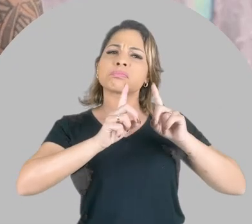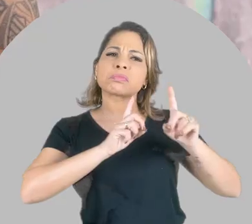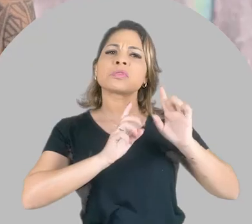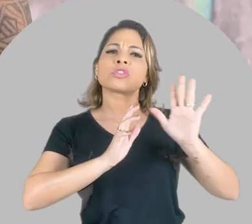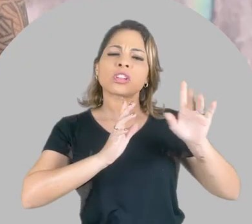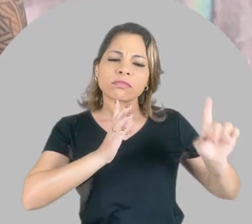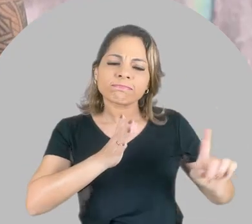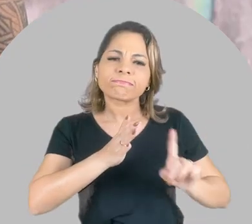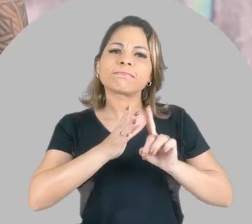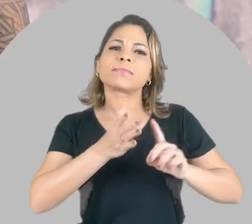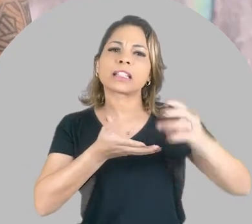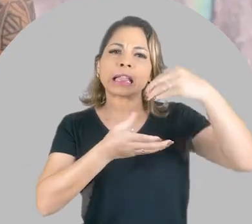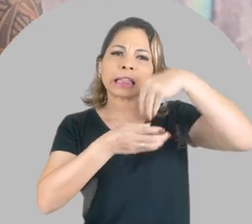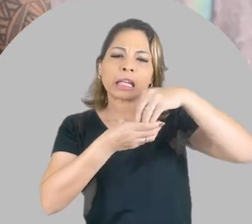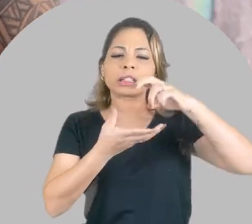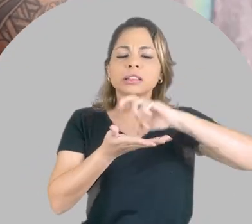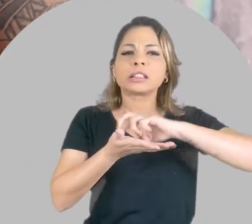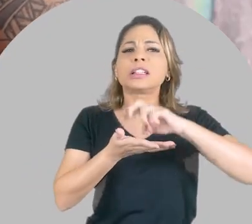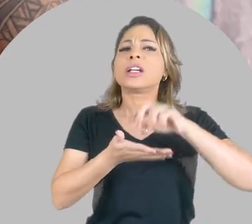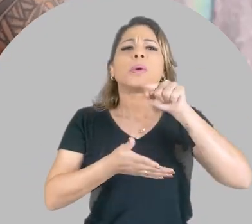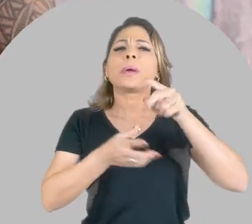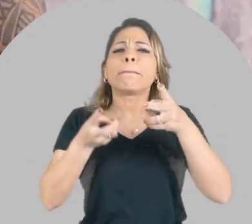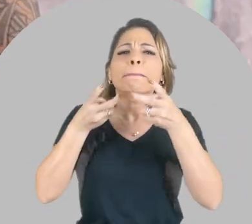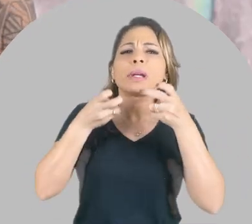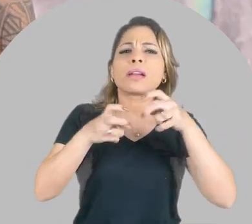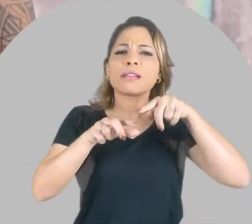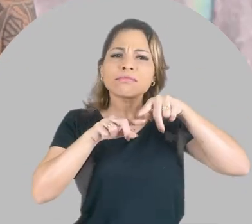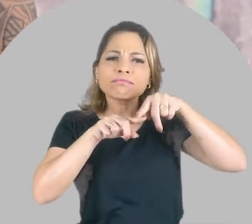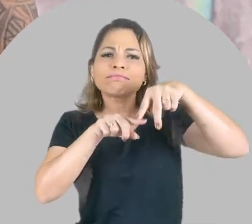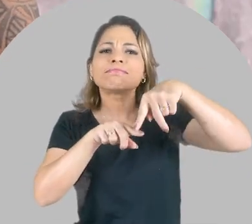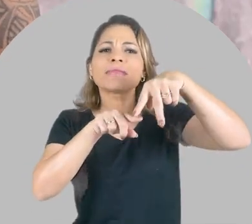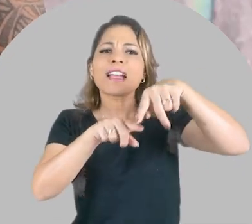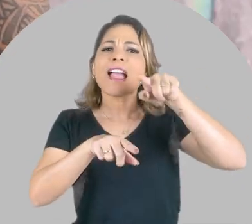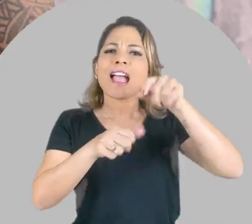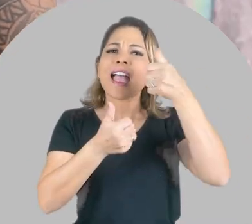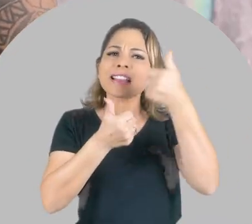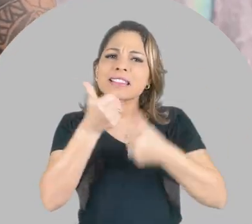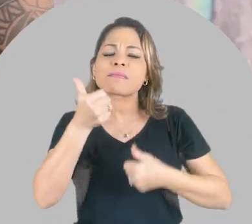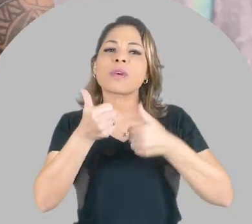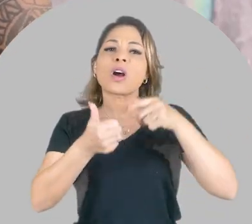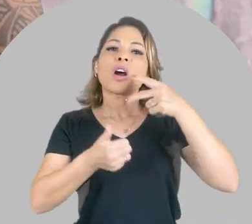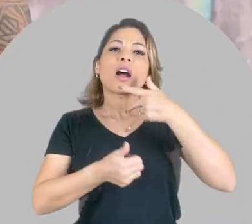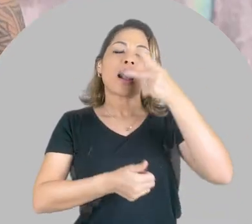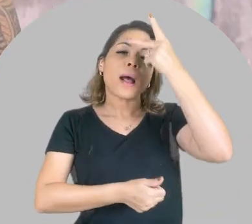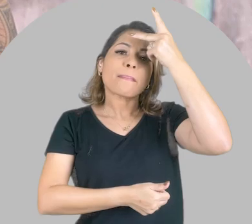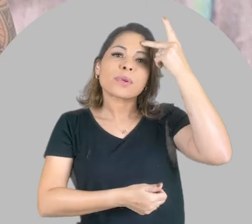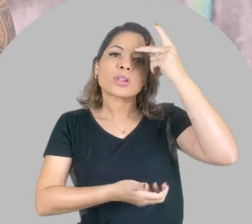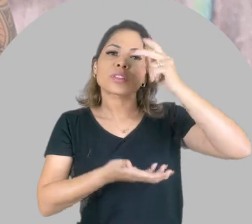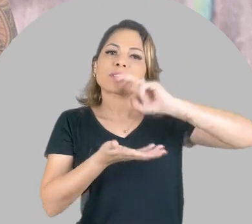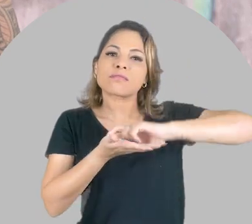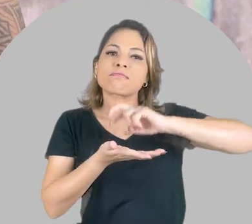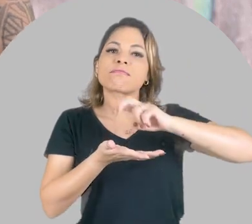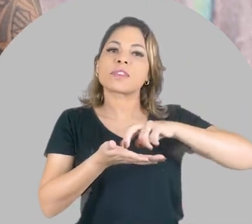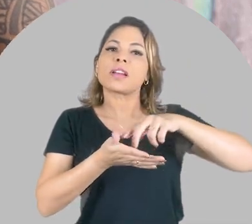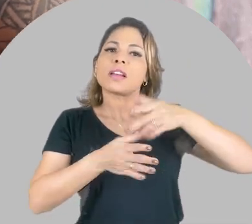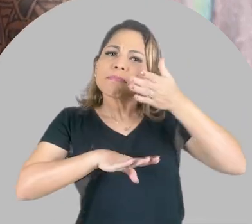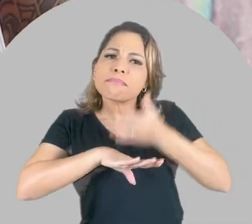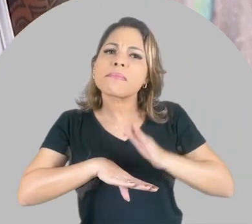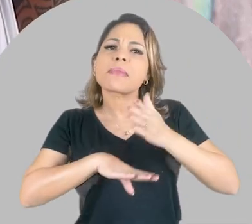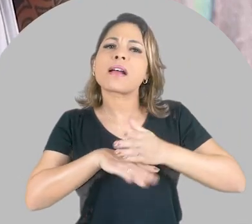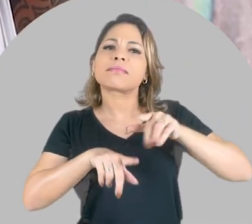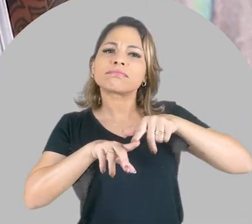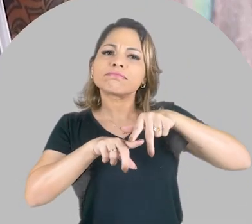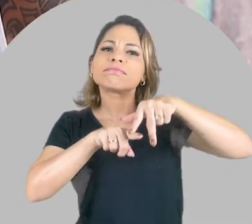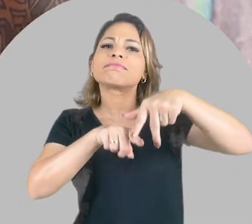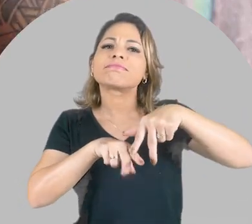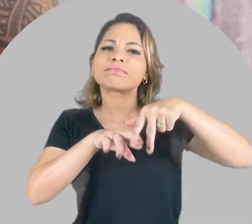algum momento ele já foi discutido de ser inserido no hip hop. Mas o que é que se percebeu? Que o skate é um esporte e o cara do hip hop, ele